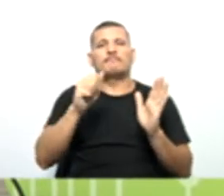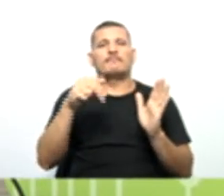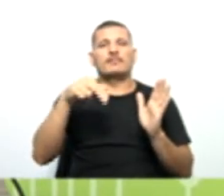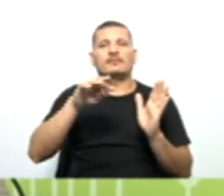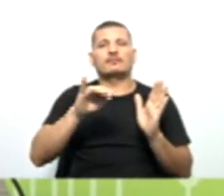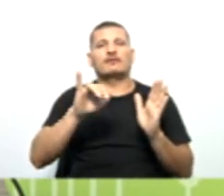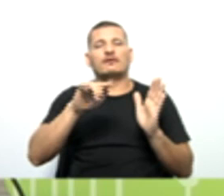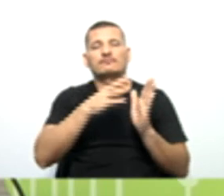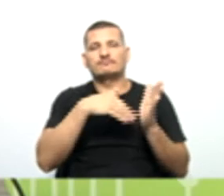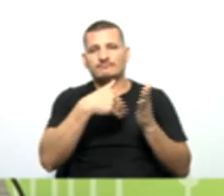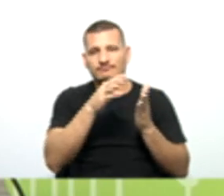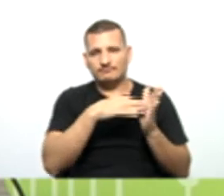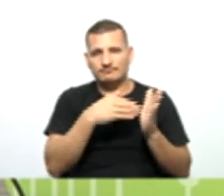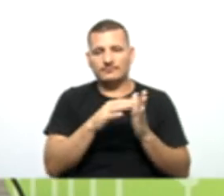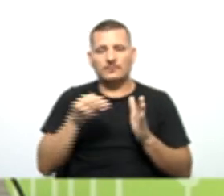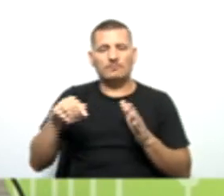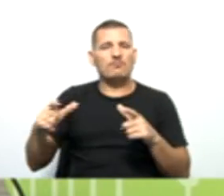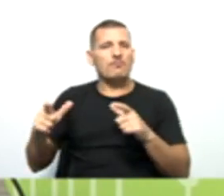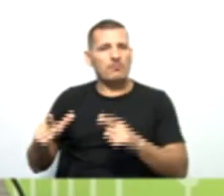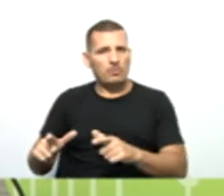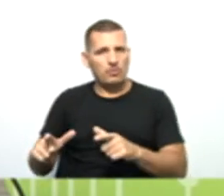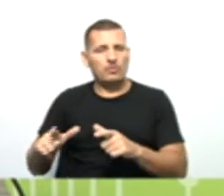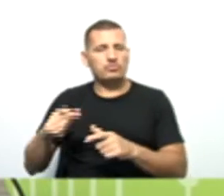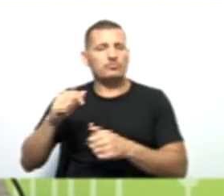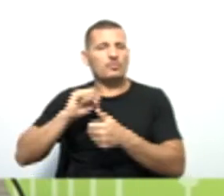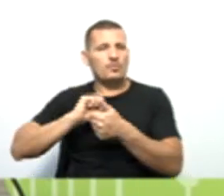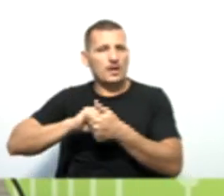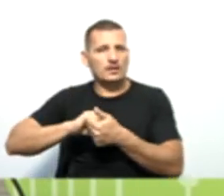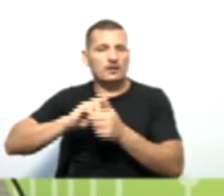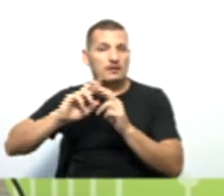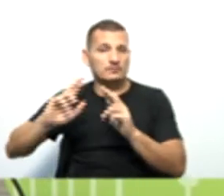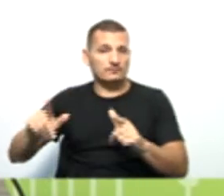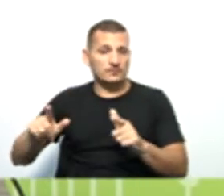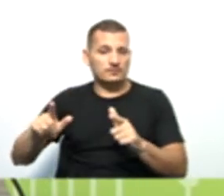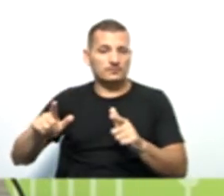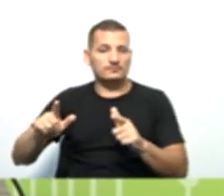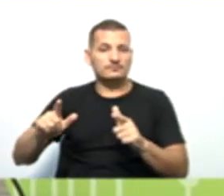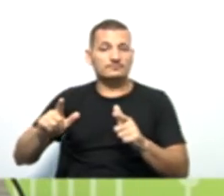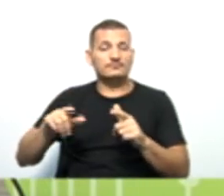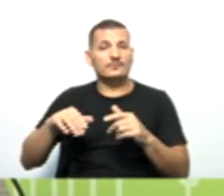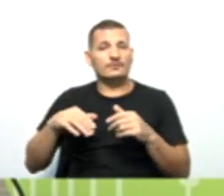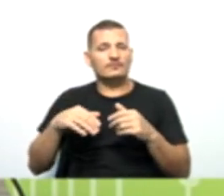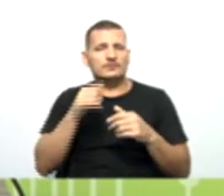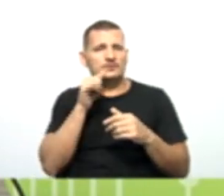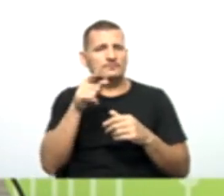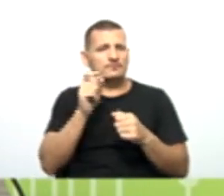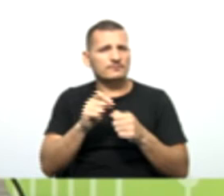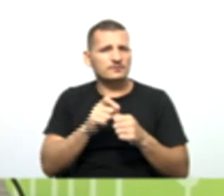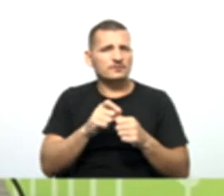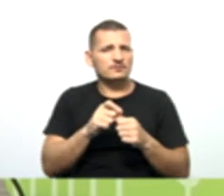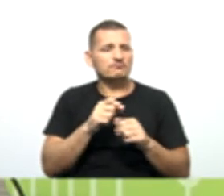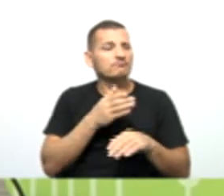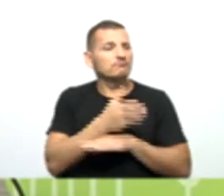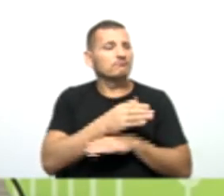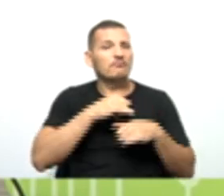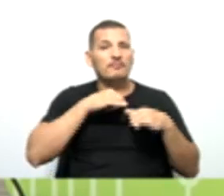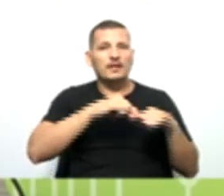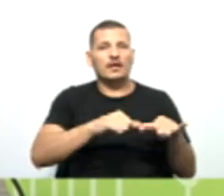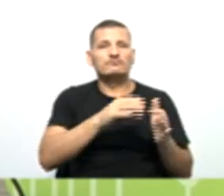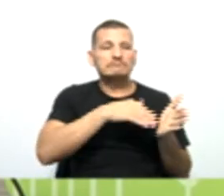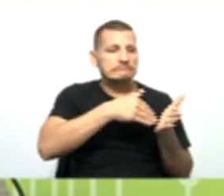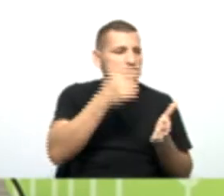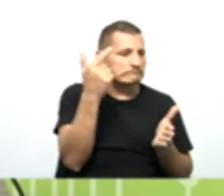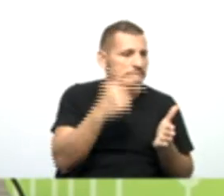cremosa, seja um bolo com qualidade diferenciada, e aí na hora que você vai fazer, faltou manteiga no mercado, você